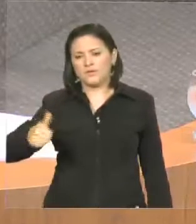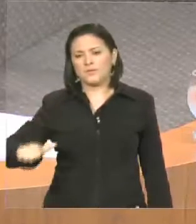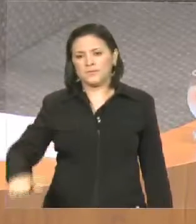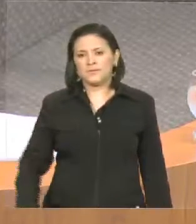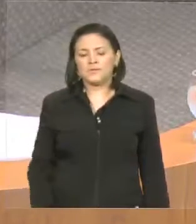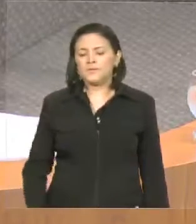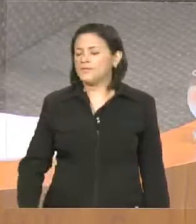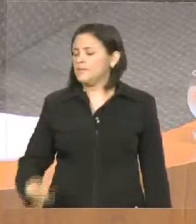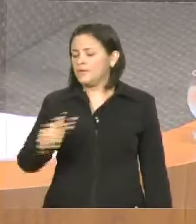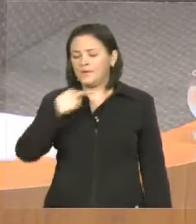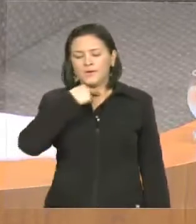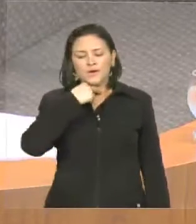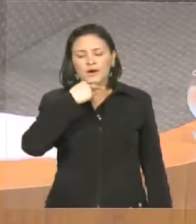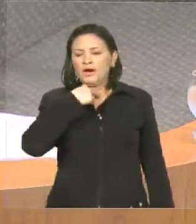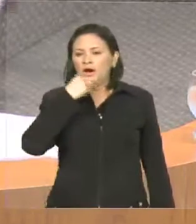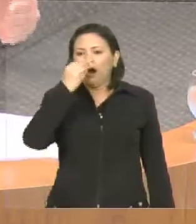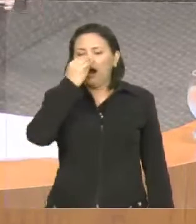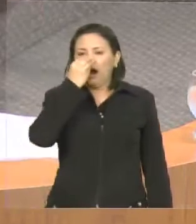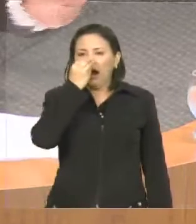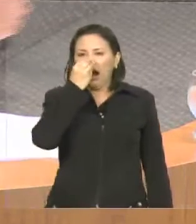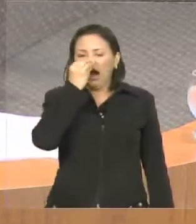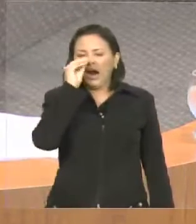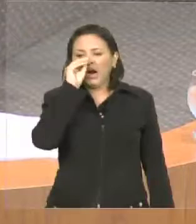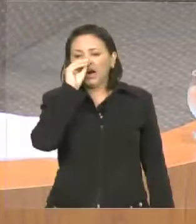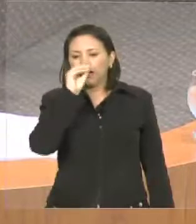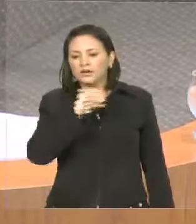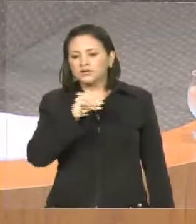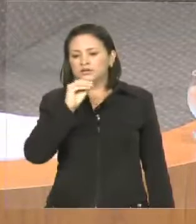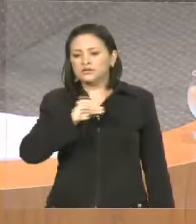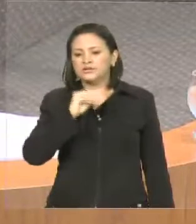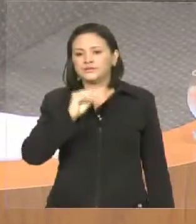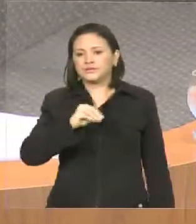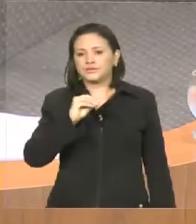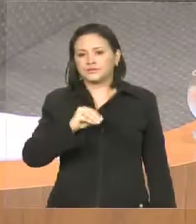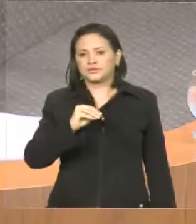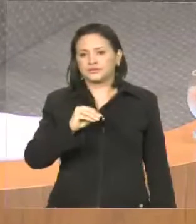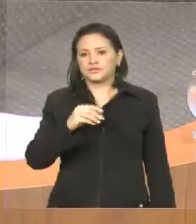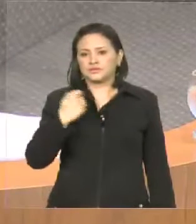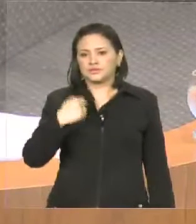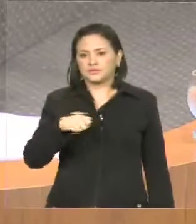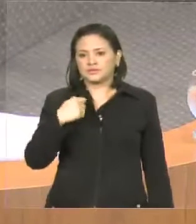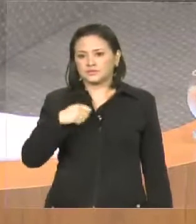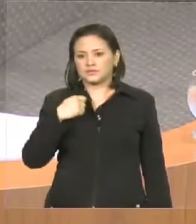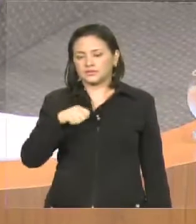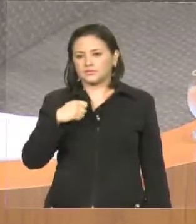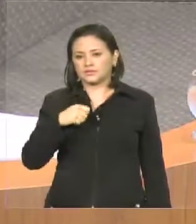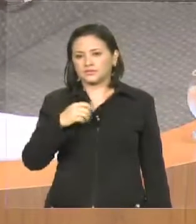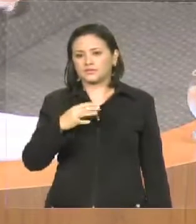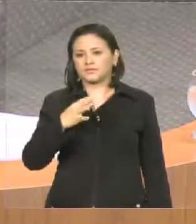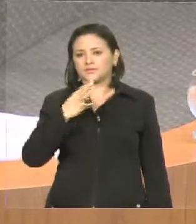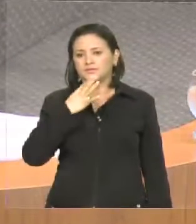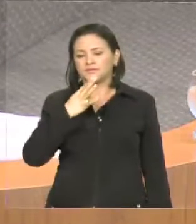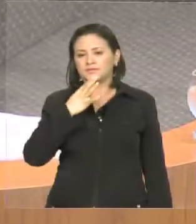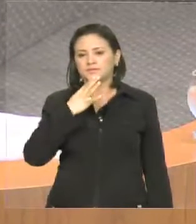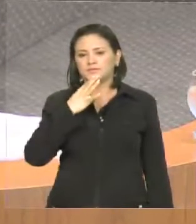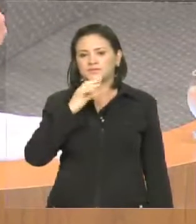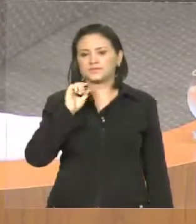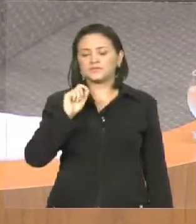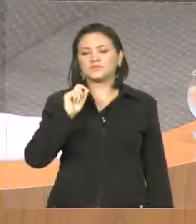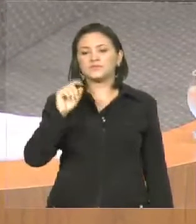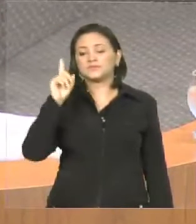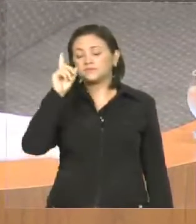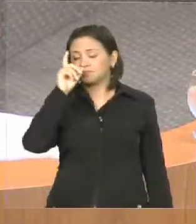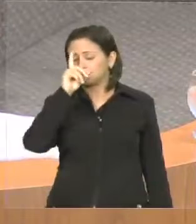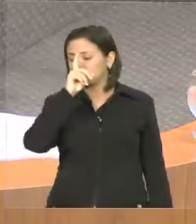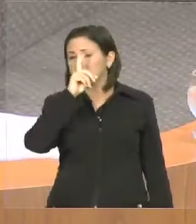eles podem ser omitidos, porque nós temos que saber as nossas dificuldades para poder implantar políticas públicas para